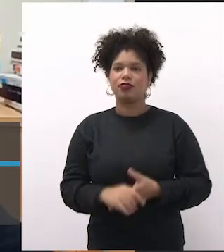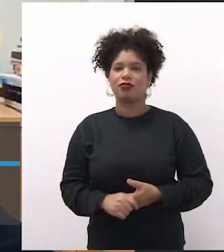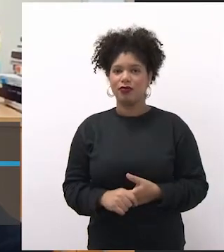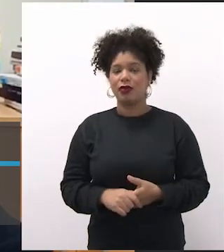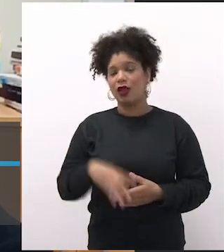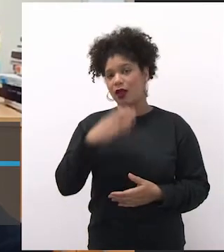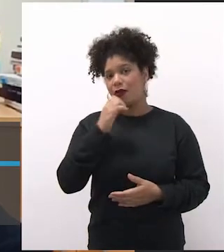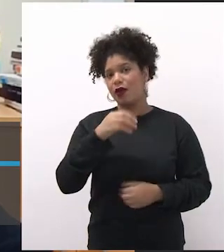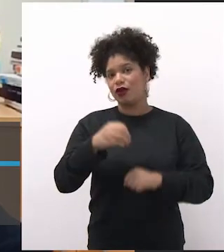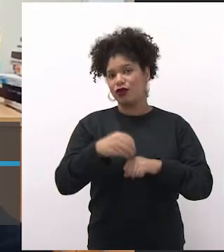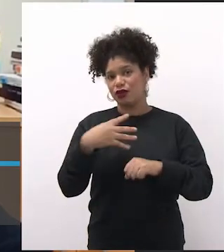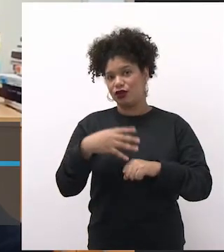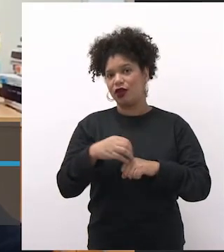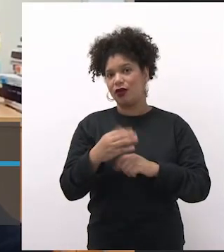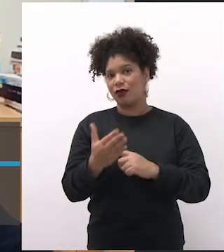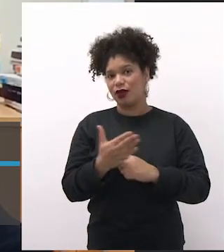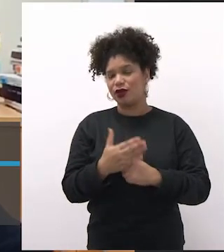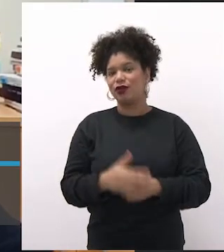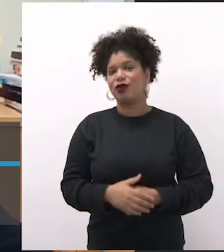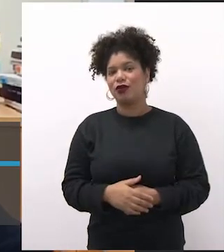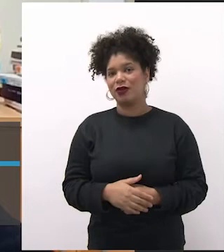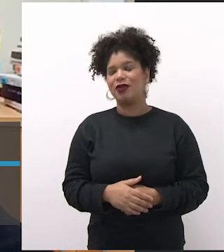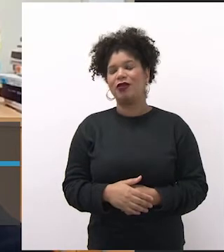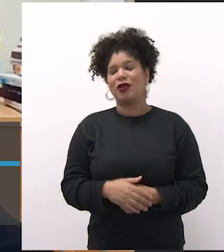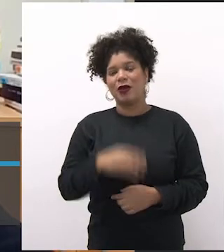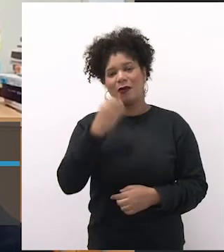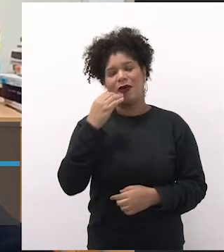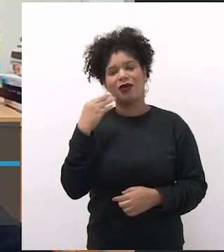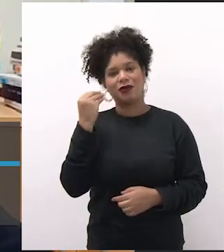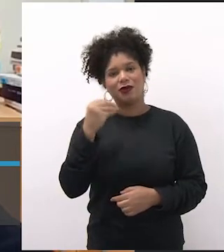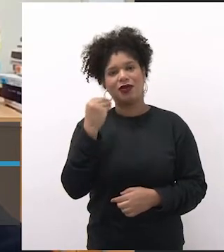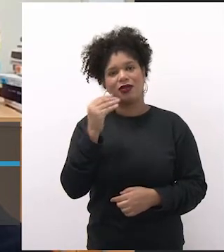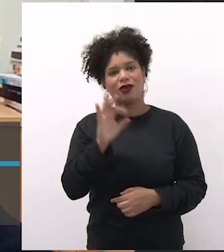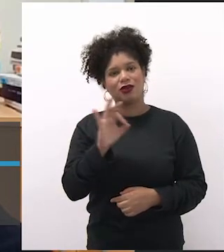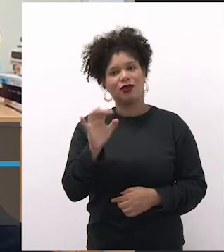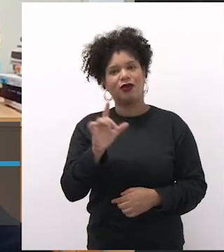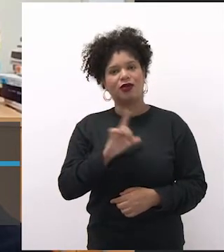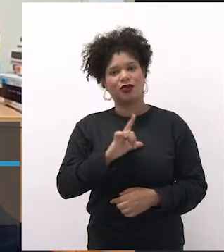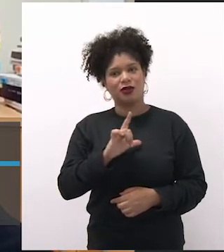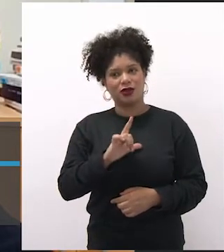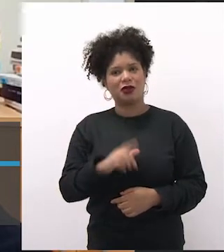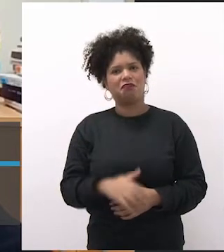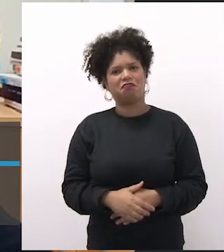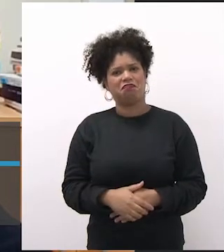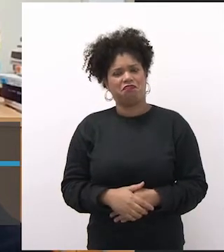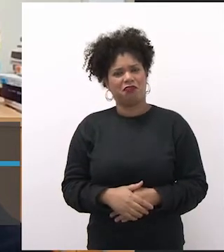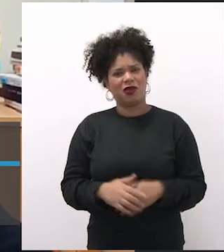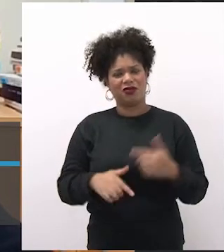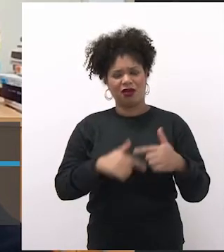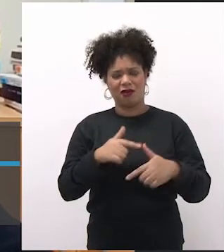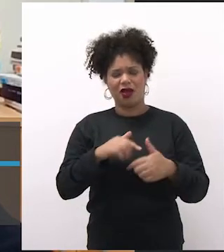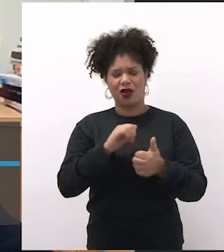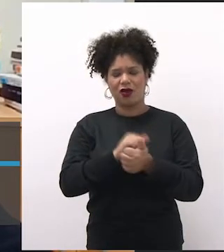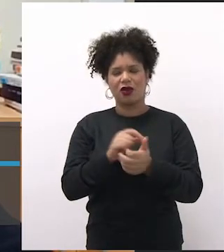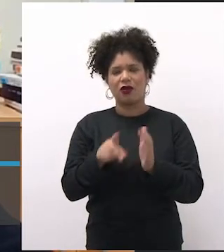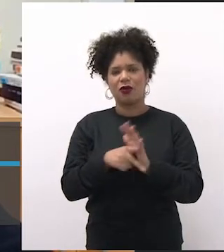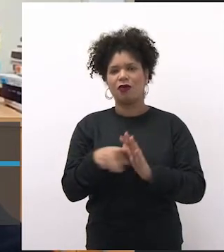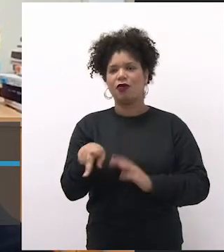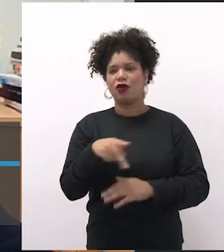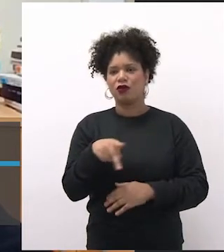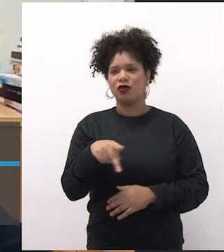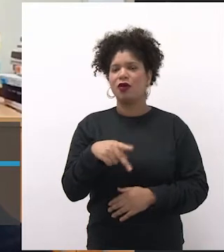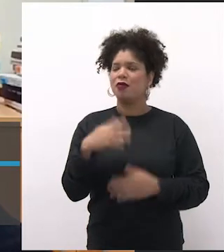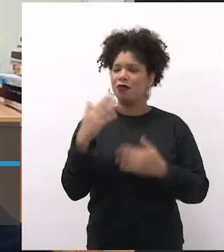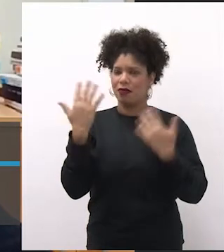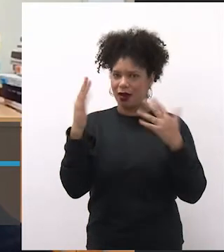pela dica, né? Pela partilha aí dessa experiência. Um trabalho fantástico mesmo do professor. Parabéns para o